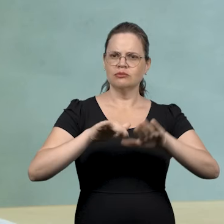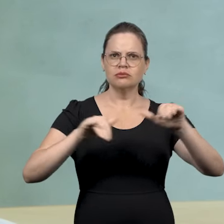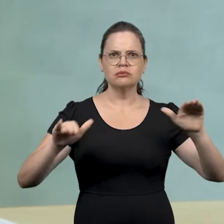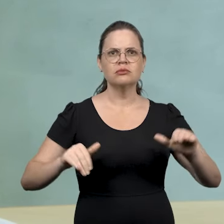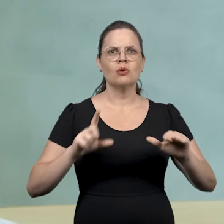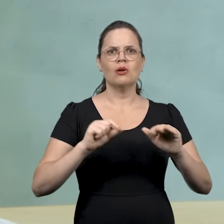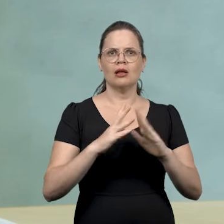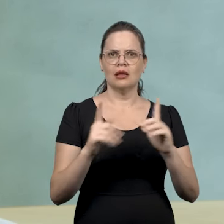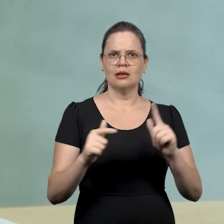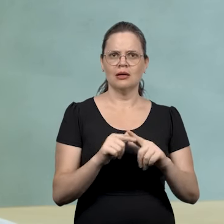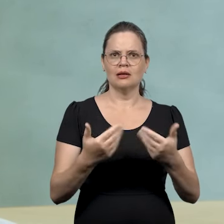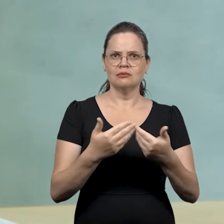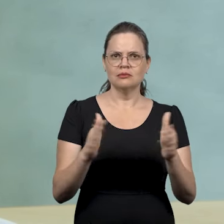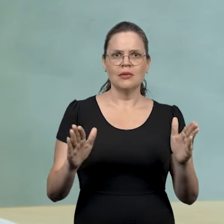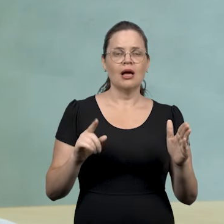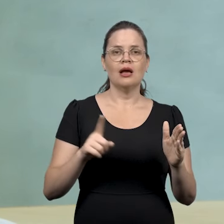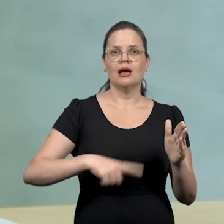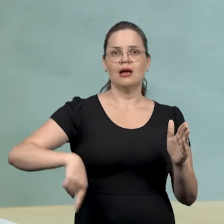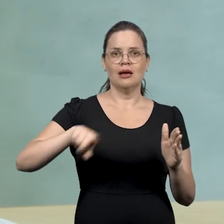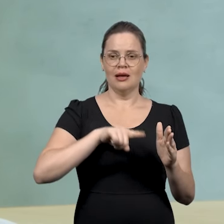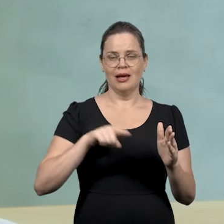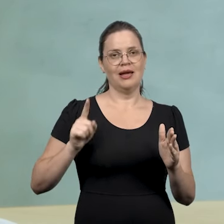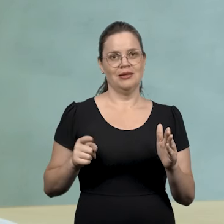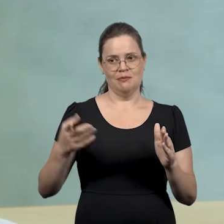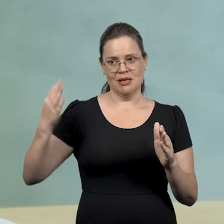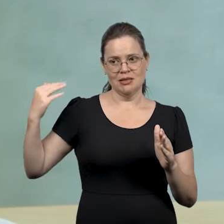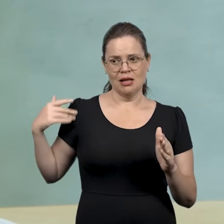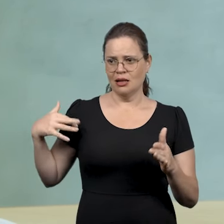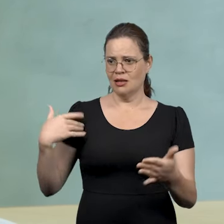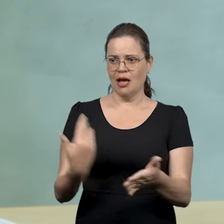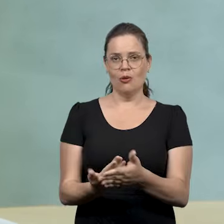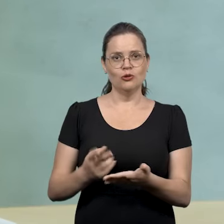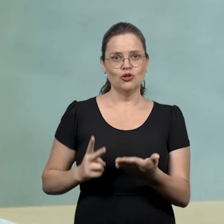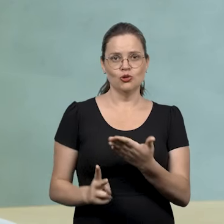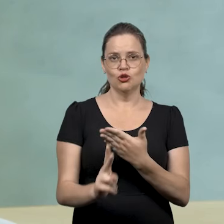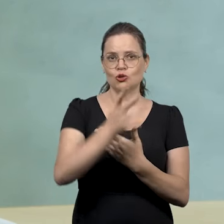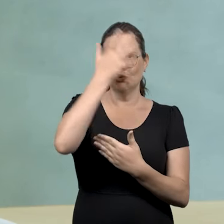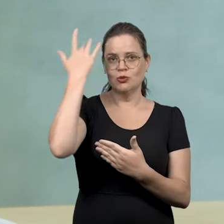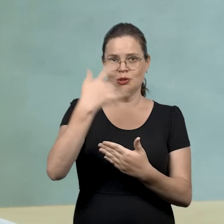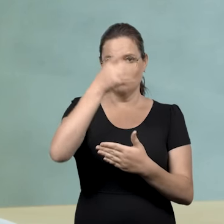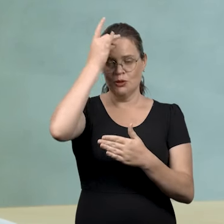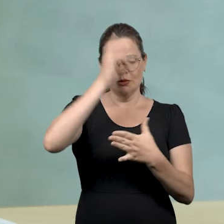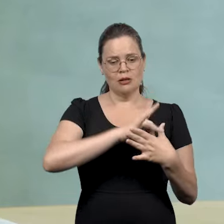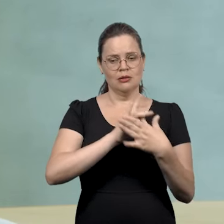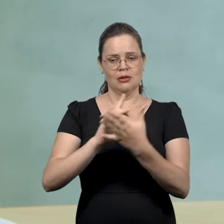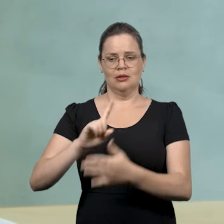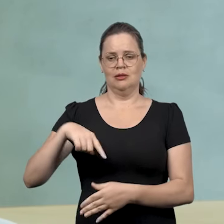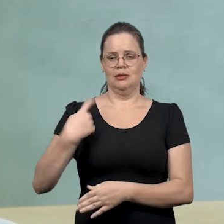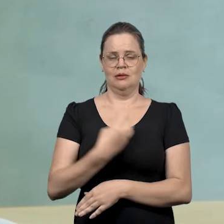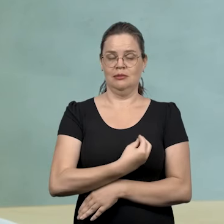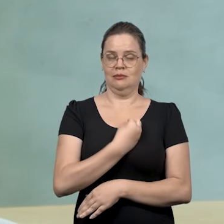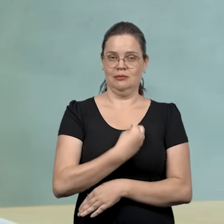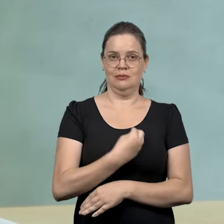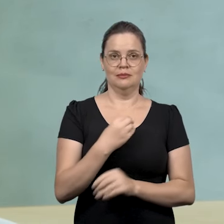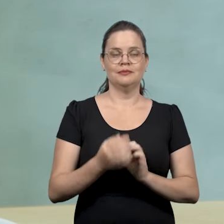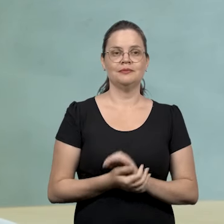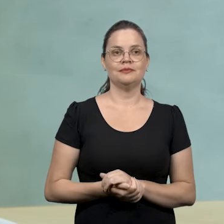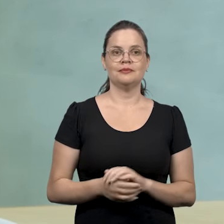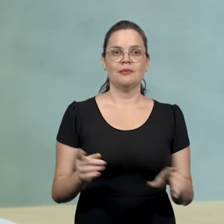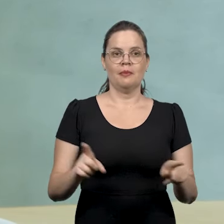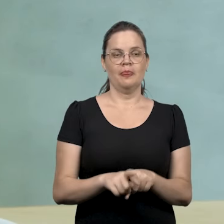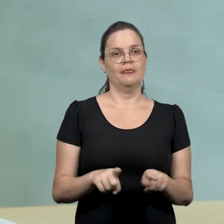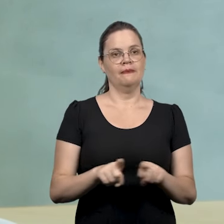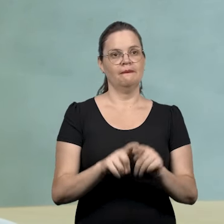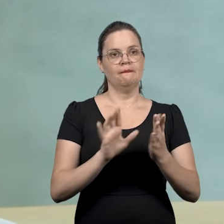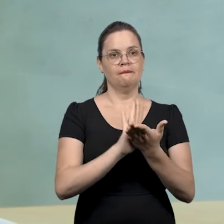primitiva, ele continua como sendo um marco, como sendo um balizador que direciona as nossas vidas. É o que a palavra